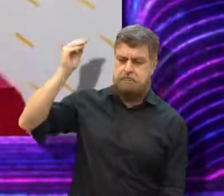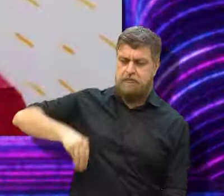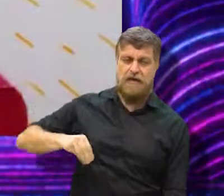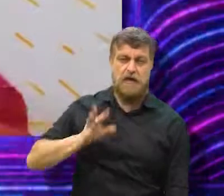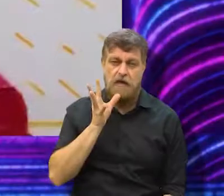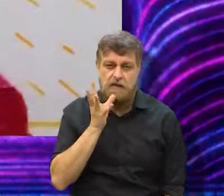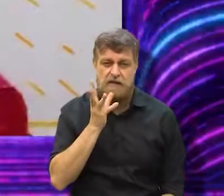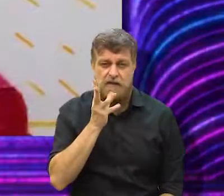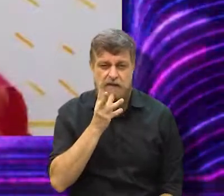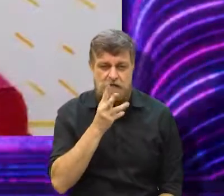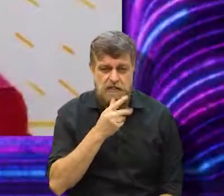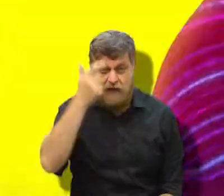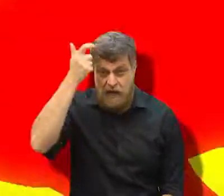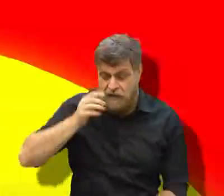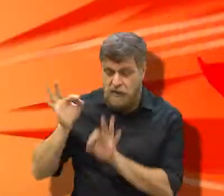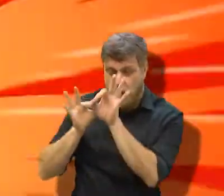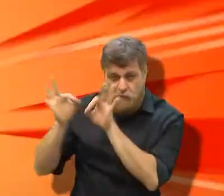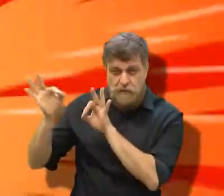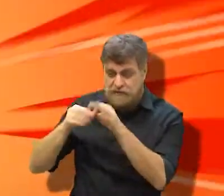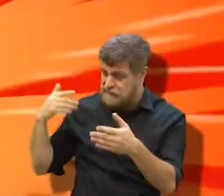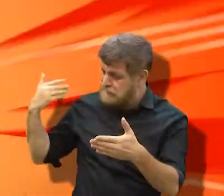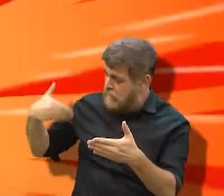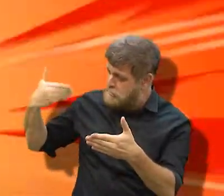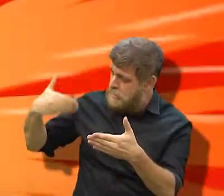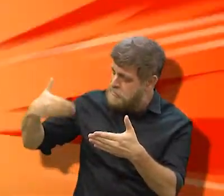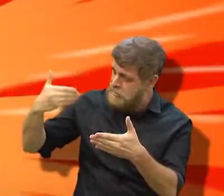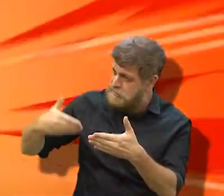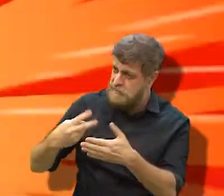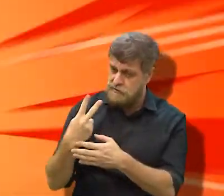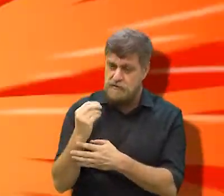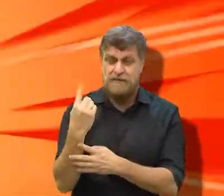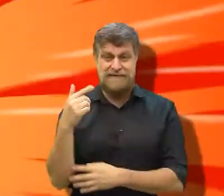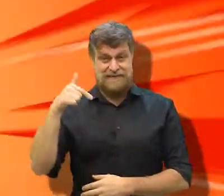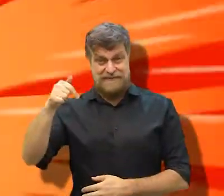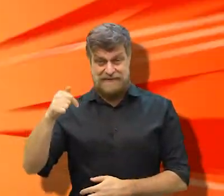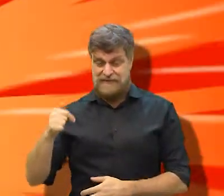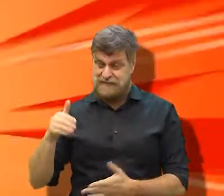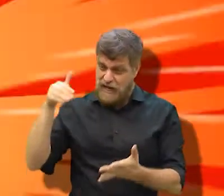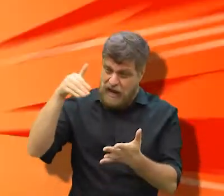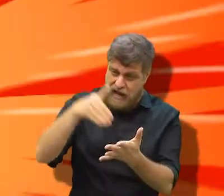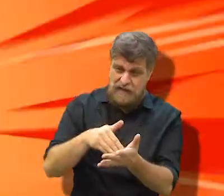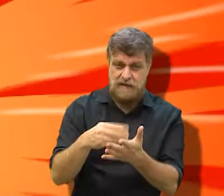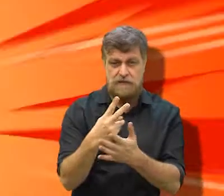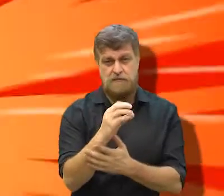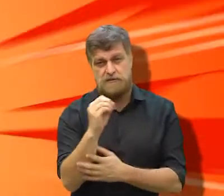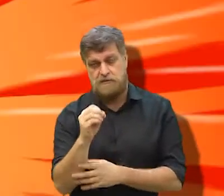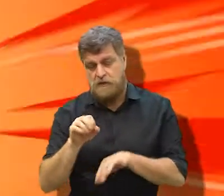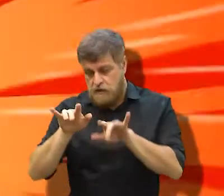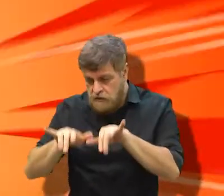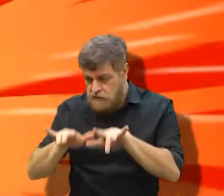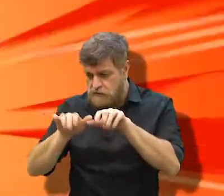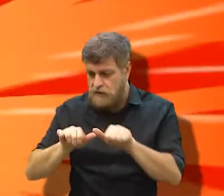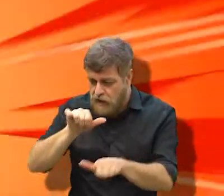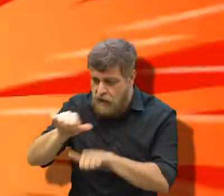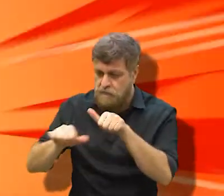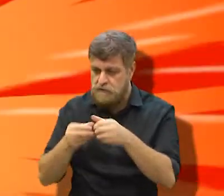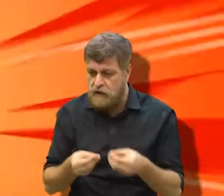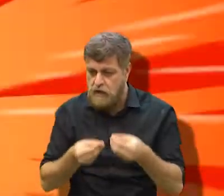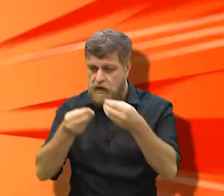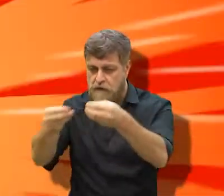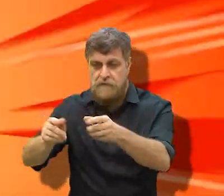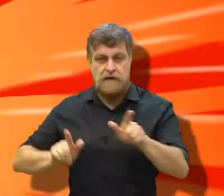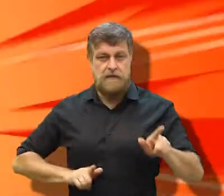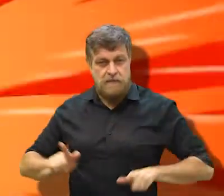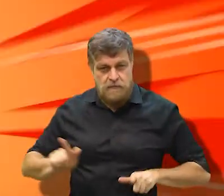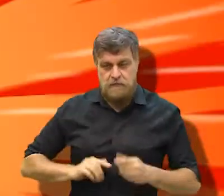desiste. Pode demorar. Eu tô com esse projeto desde meados de 2017 para 2018. Entre escrever, reescrever, manda pro